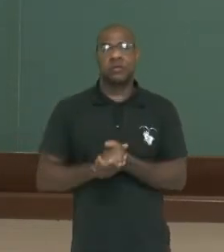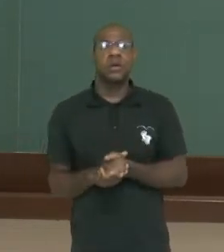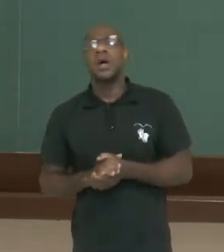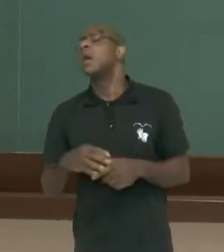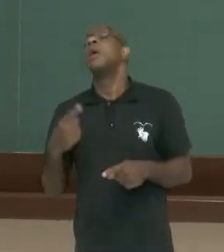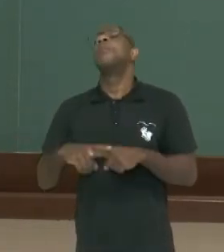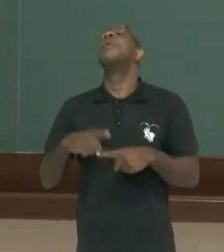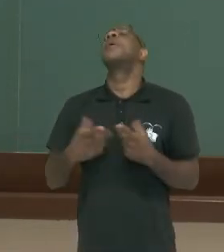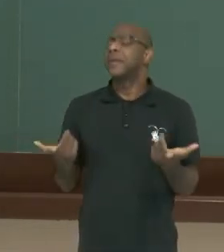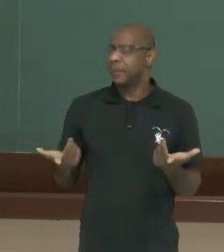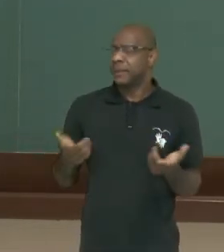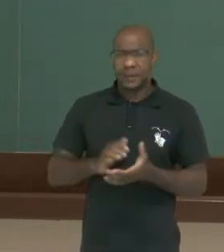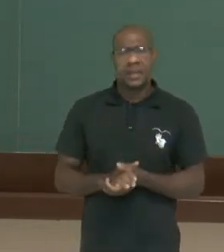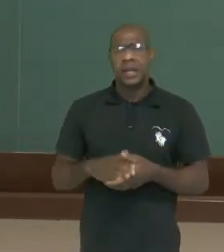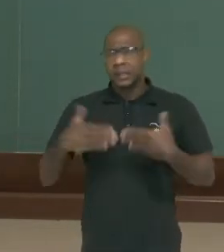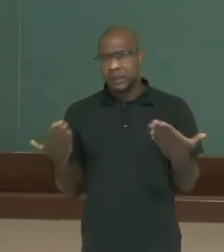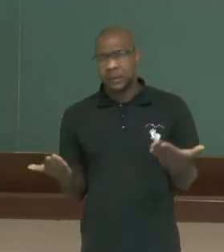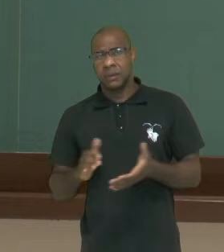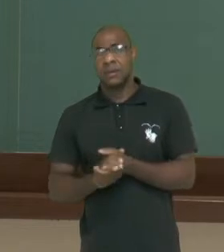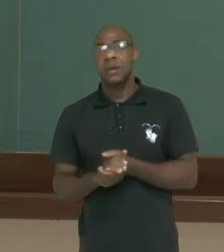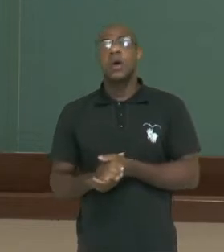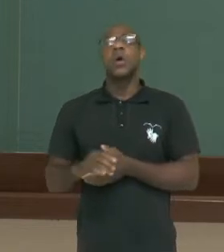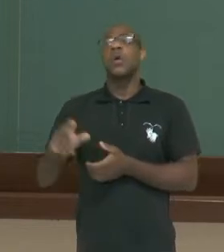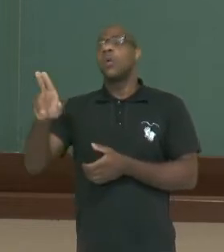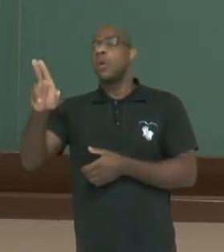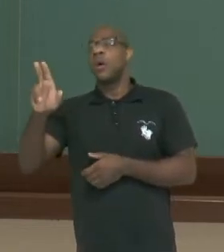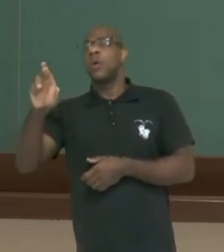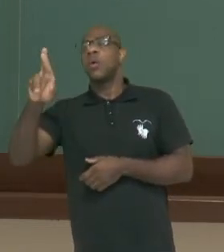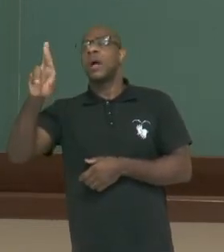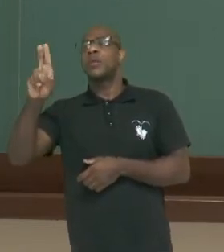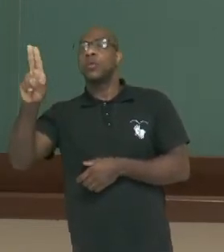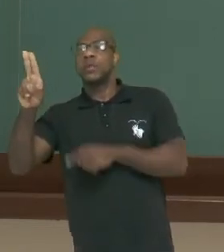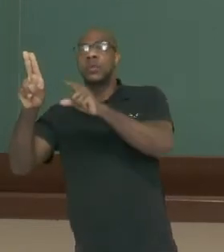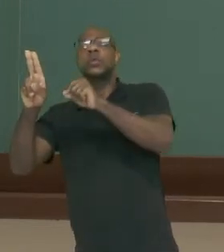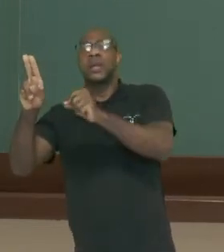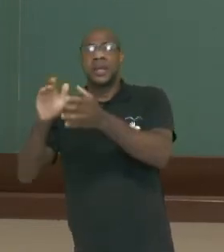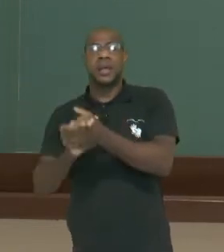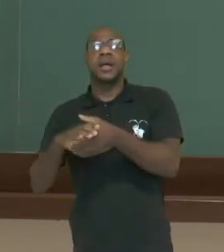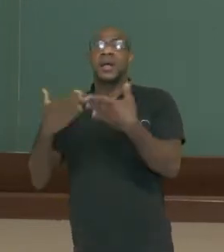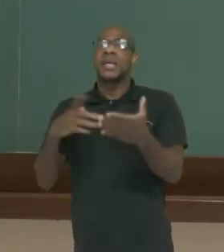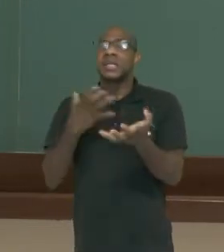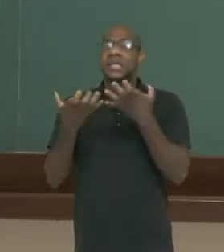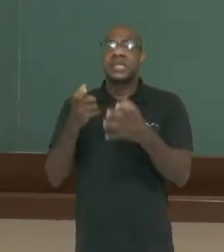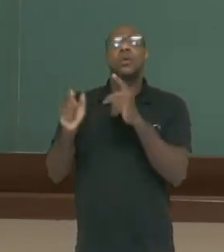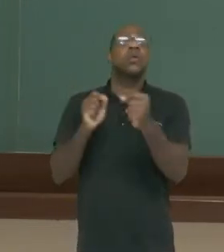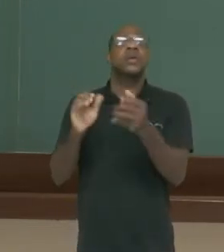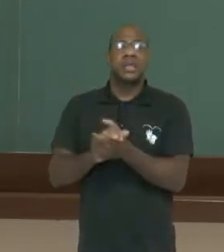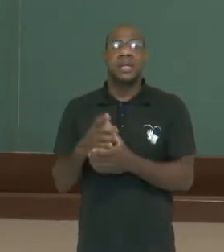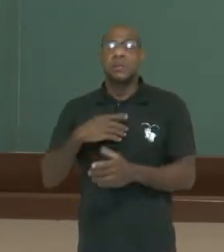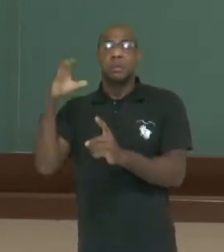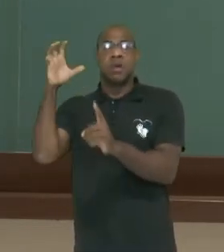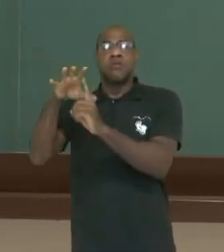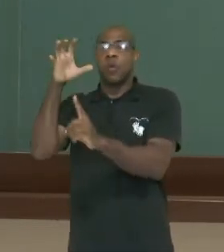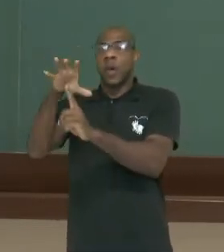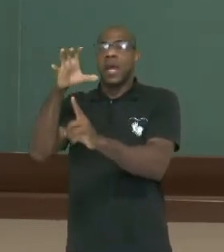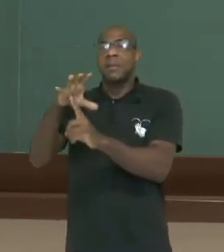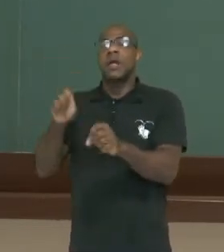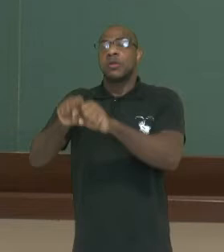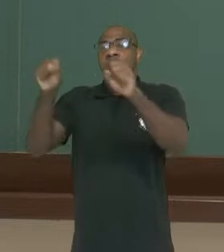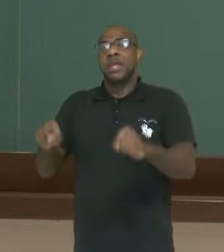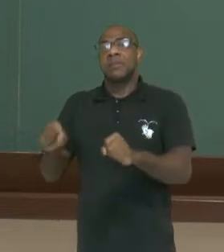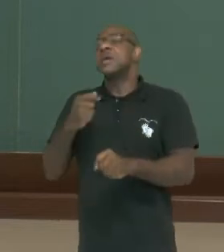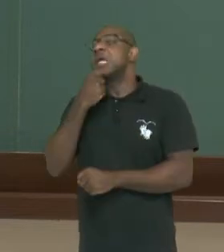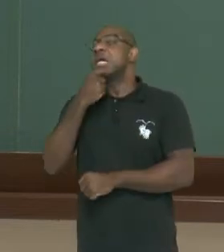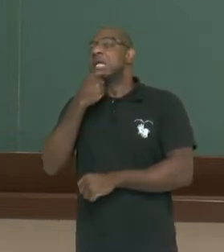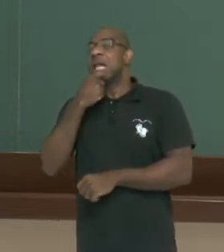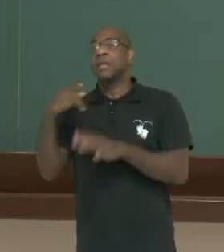esta intenção? Talvez o Reino Unido já quisesse estabelecer uma possível influência do sistema